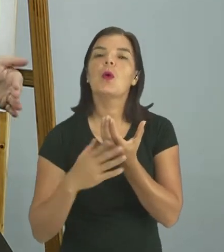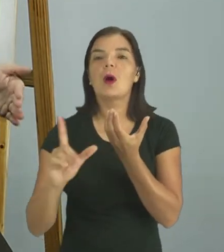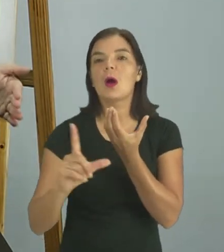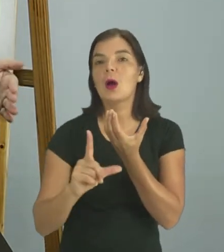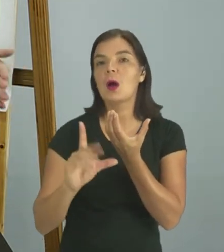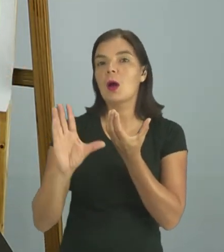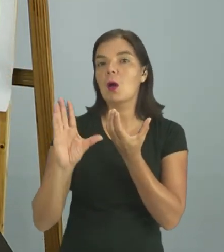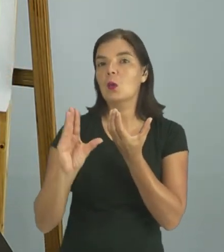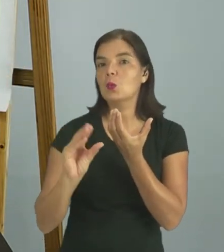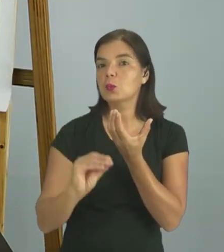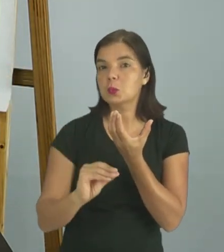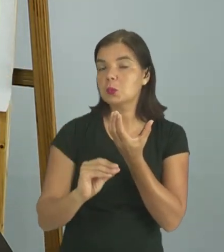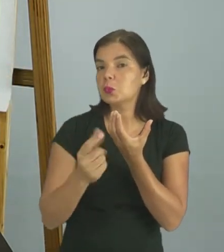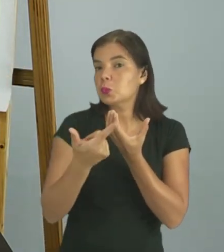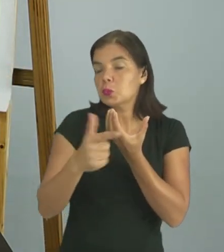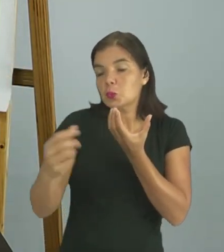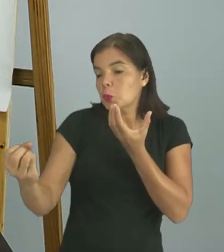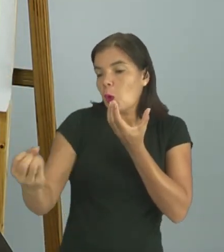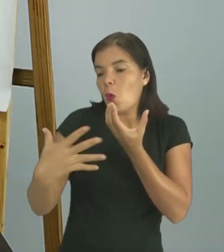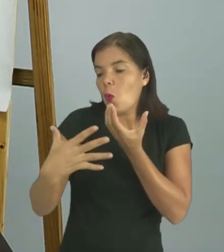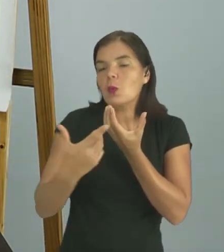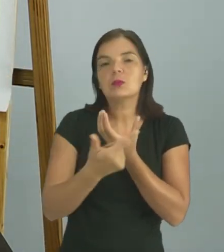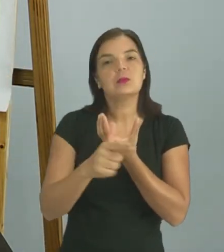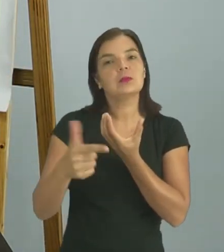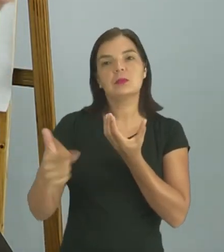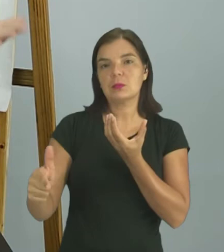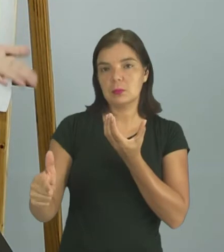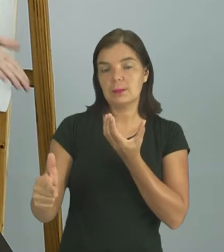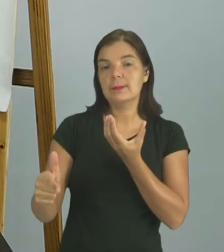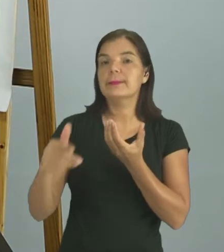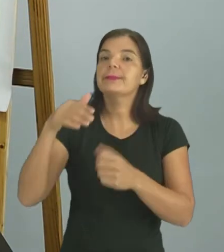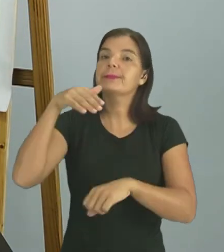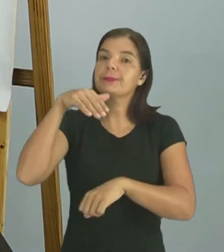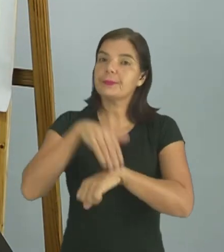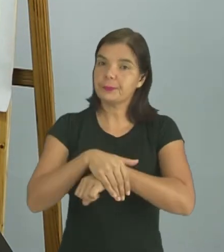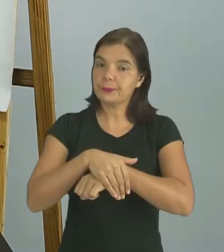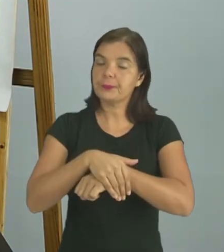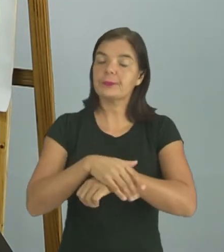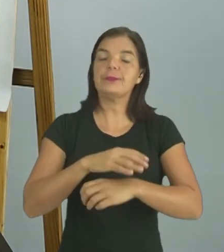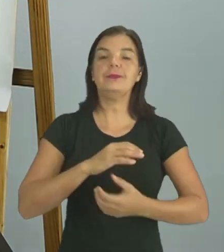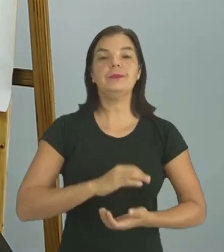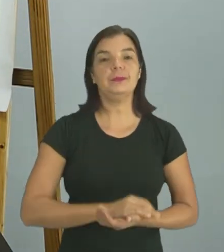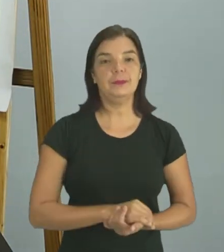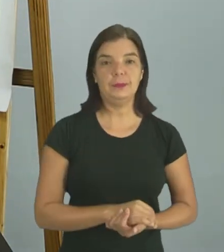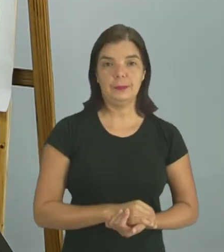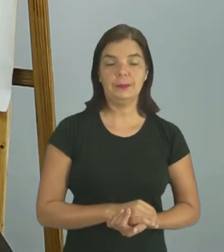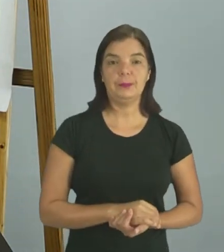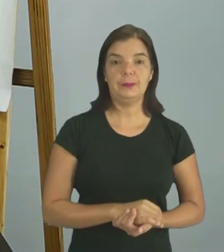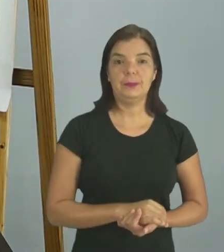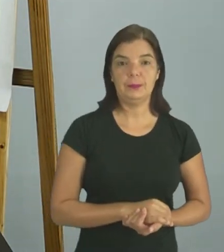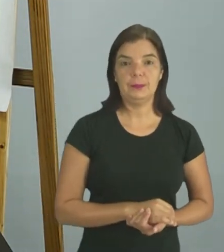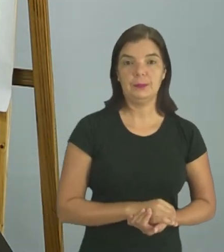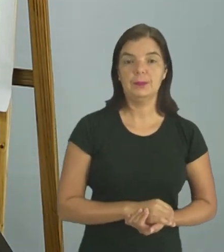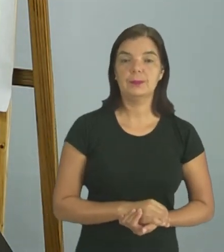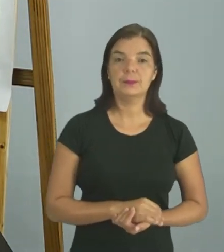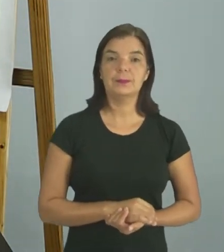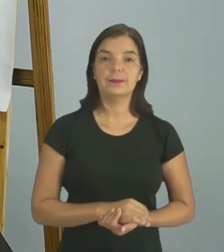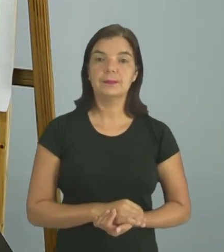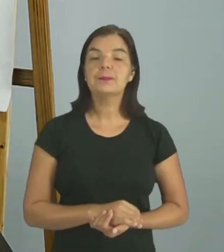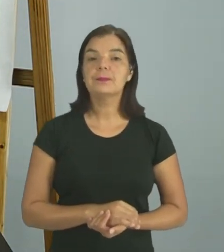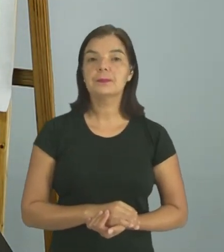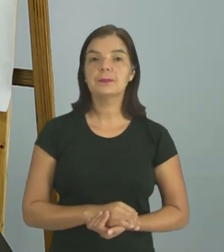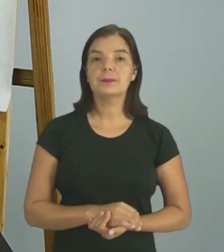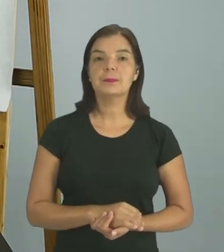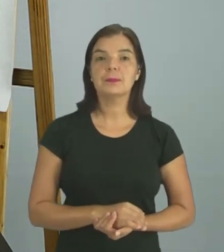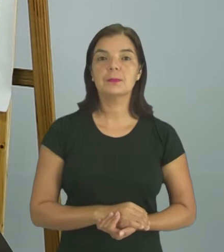bem, não tem a luz do outro lado, então o outro lado as pessoas estão na noite, no